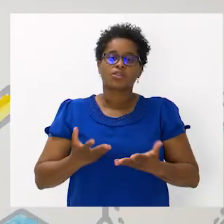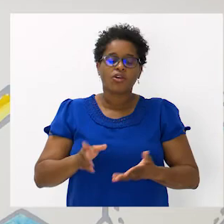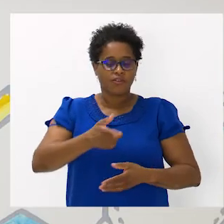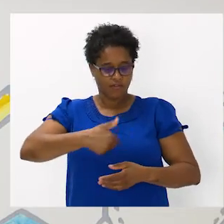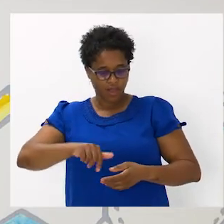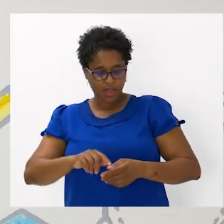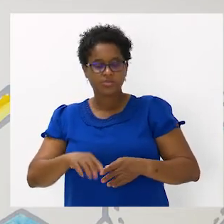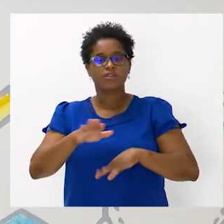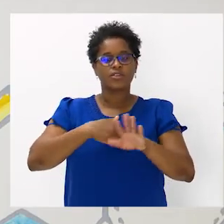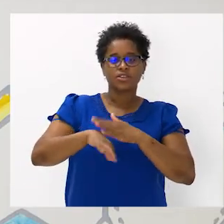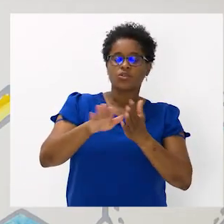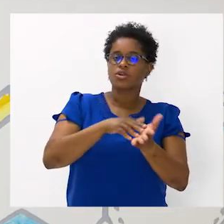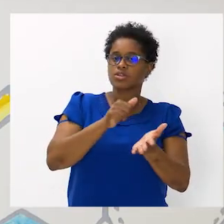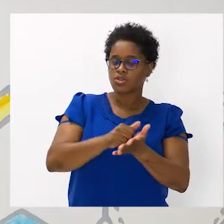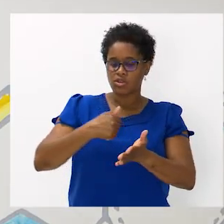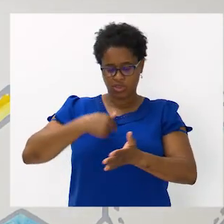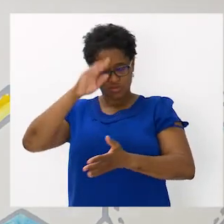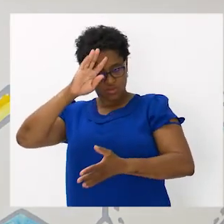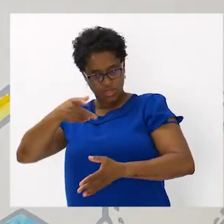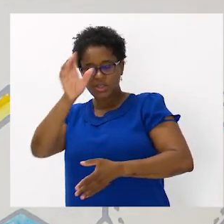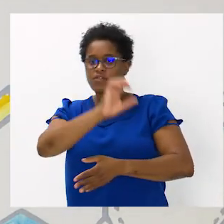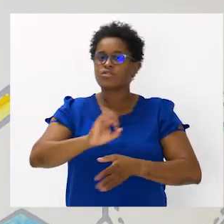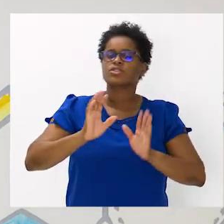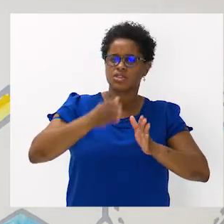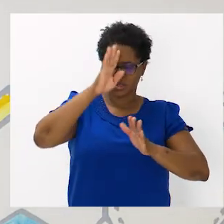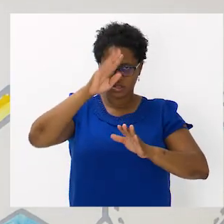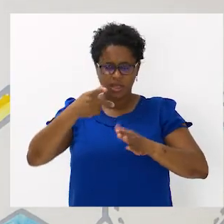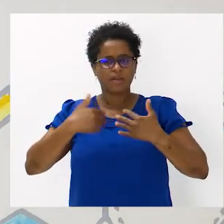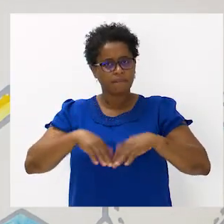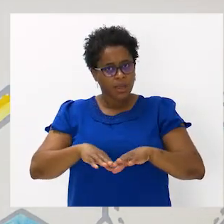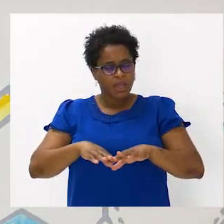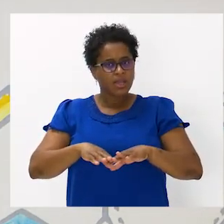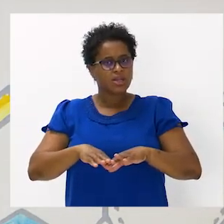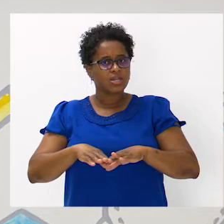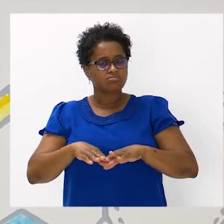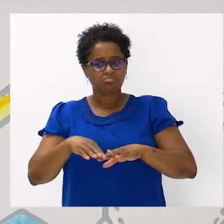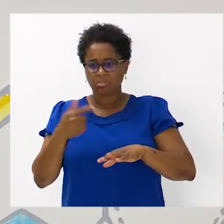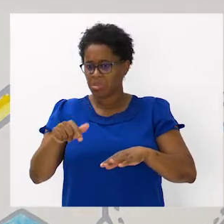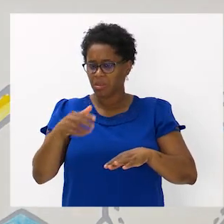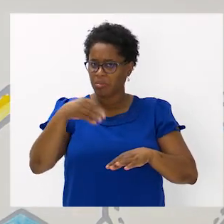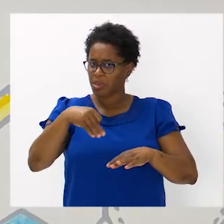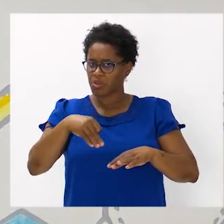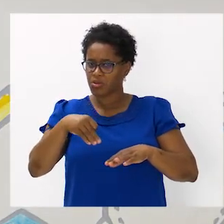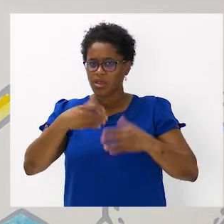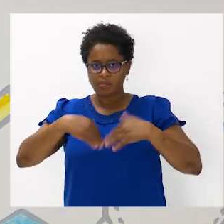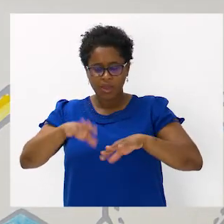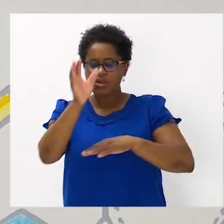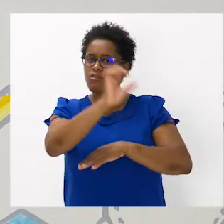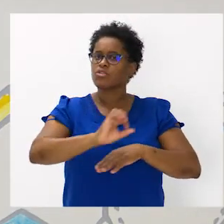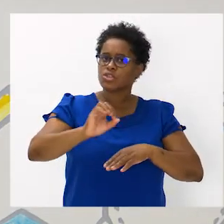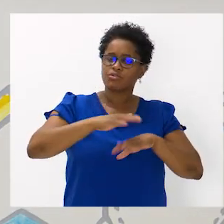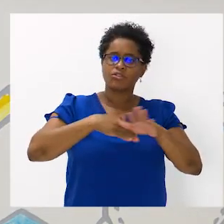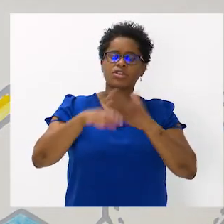Então vamos à nossa correção. Eu sei que vocês descobriram, mas não tem perímetro. Vocês vão calcular só